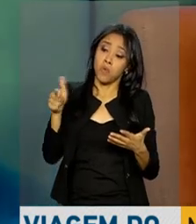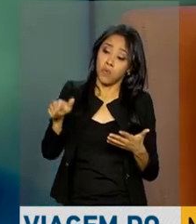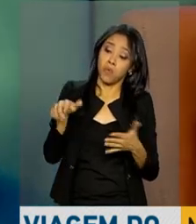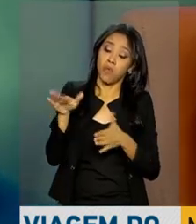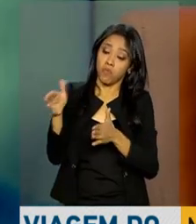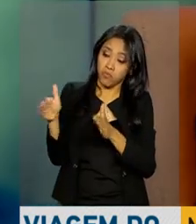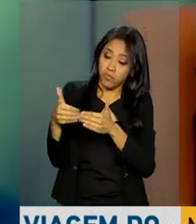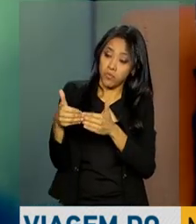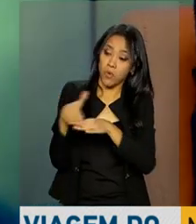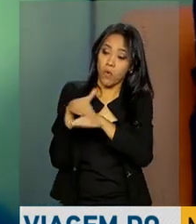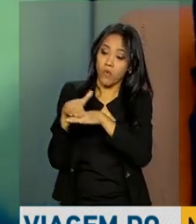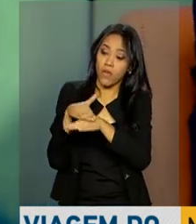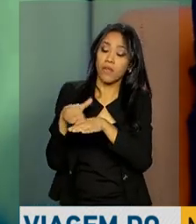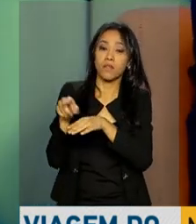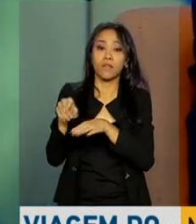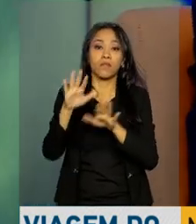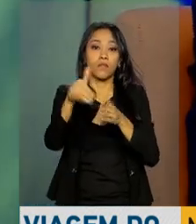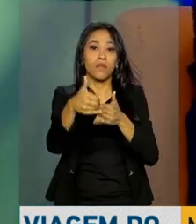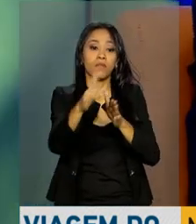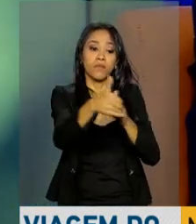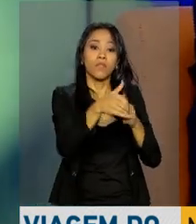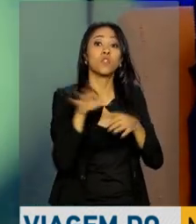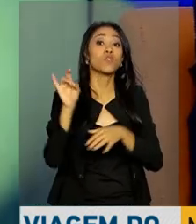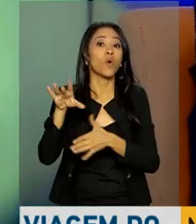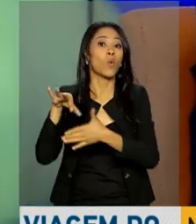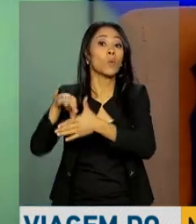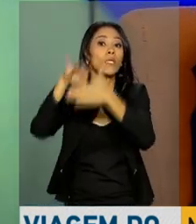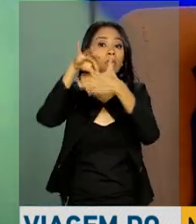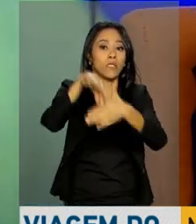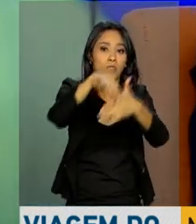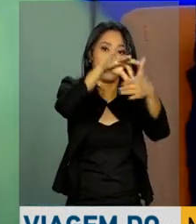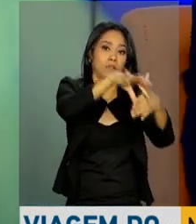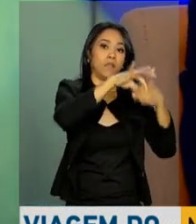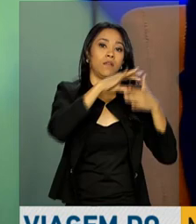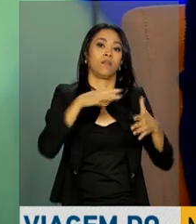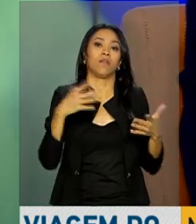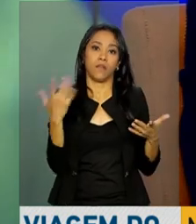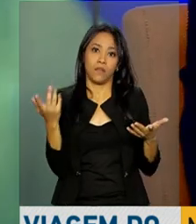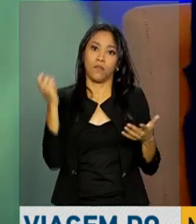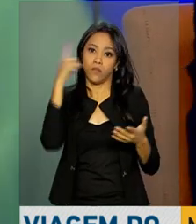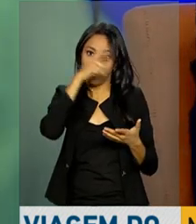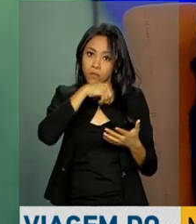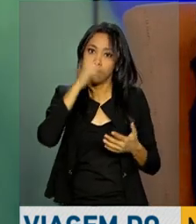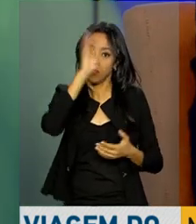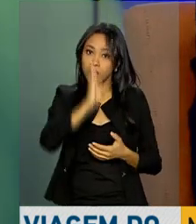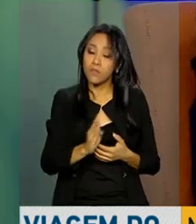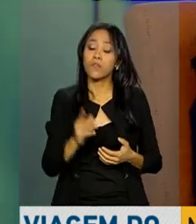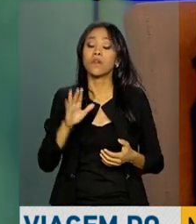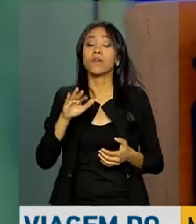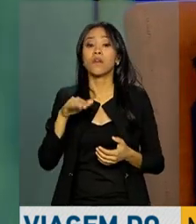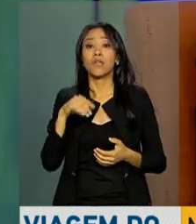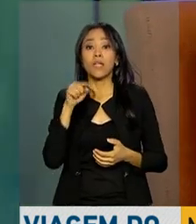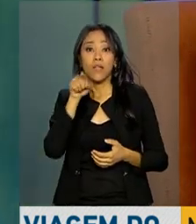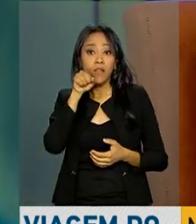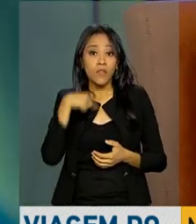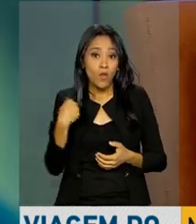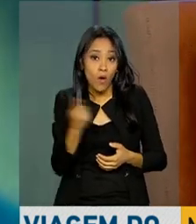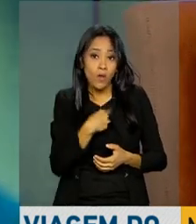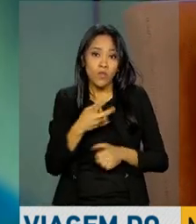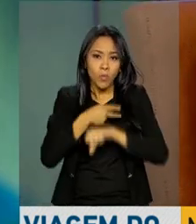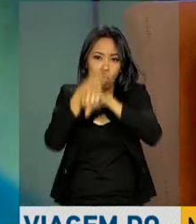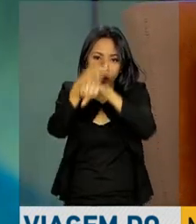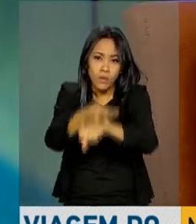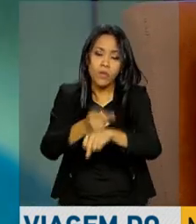conversa-se com um líder apenas, né? Nós temos essa dificuldade. Estão no Congresso Nacional, buscando uma